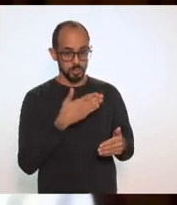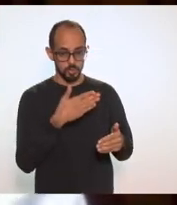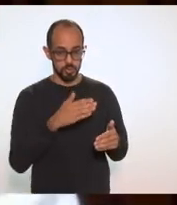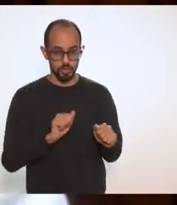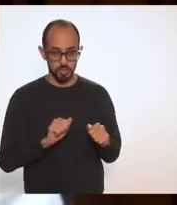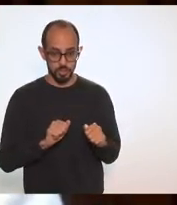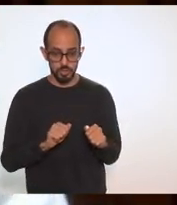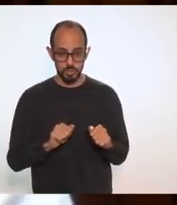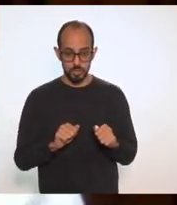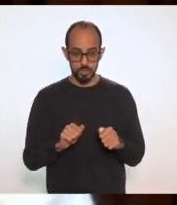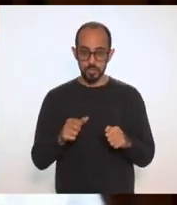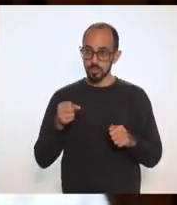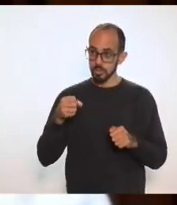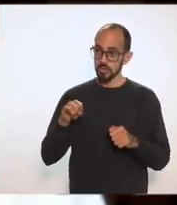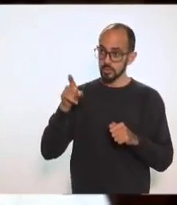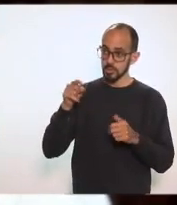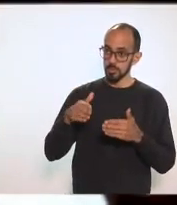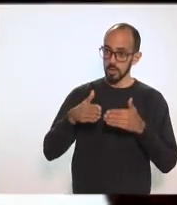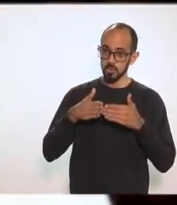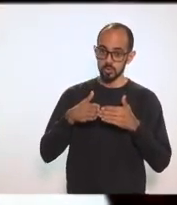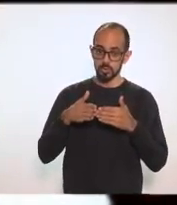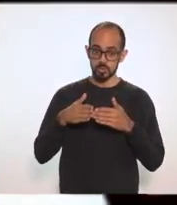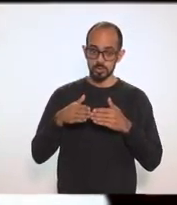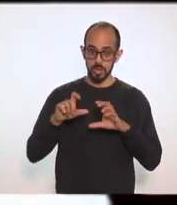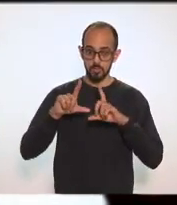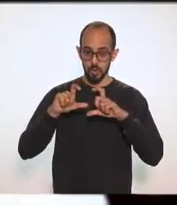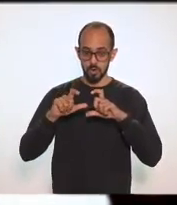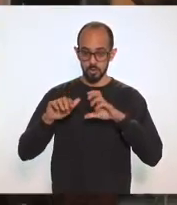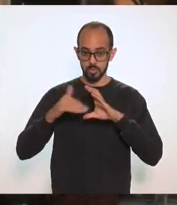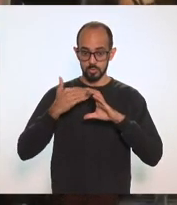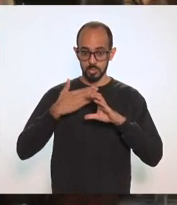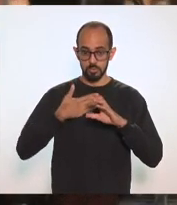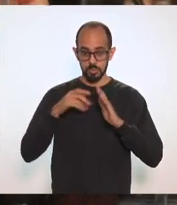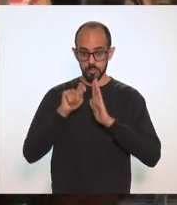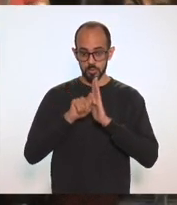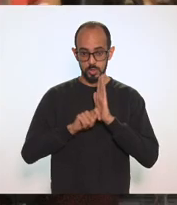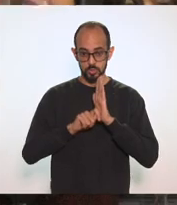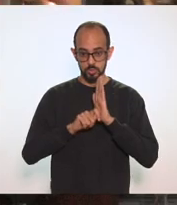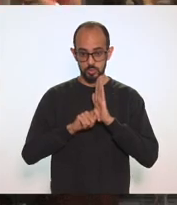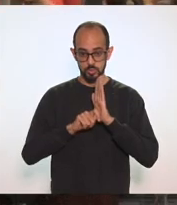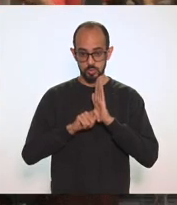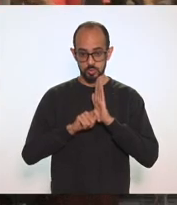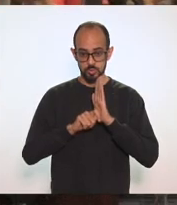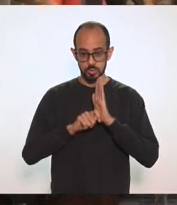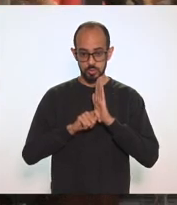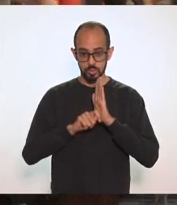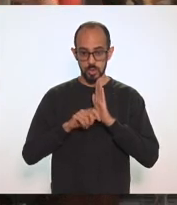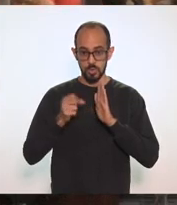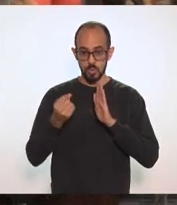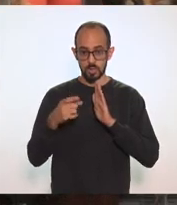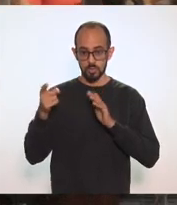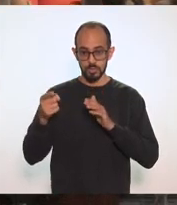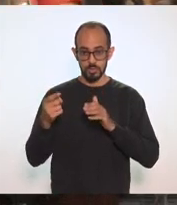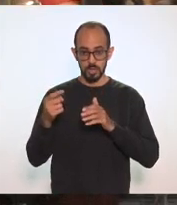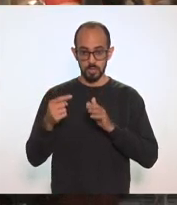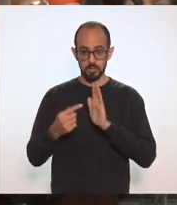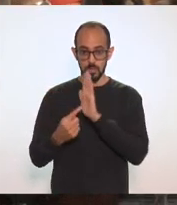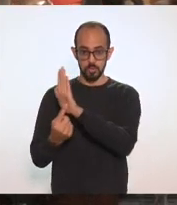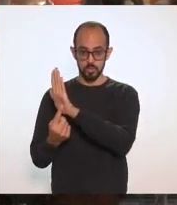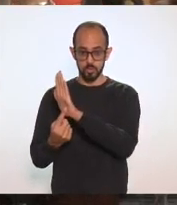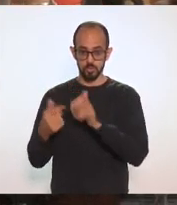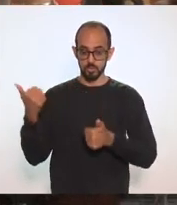foto com mas o é texto que eu dizendo, submetido. Quando você botou, no, Vossa Excelência, me apresentou, se tiver, eu não li. O culpado não foi Vossa Excelência, fui eu que não